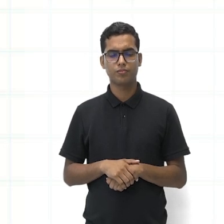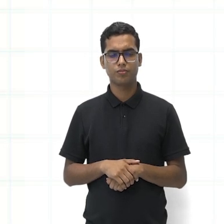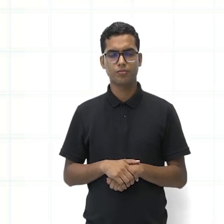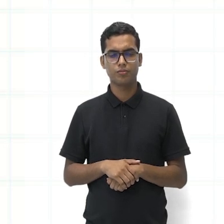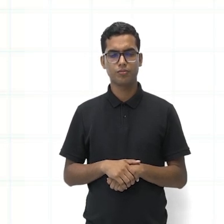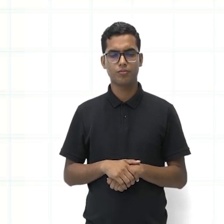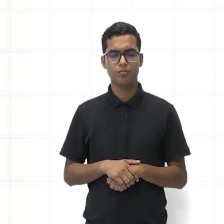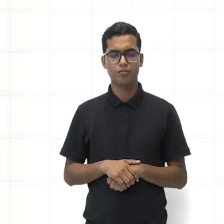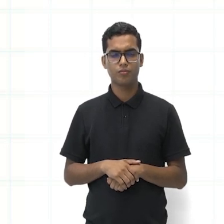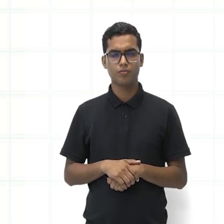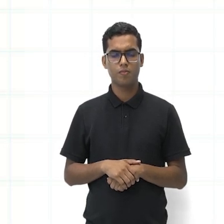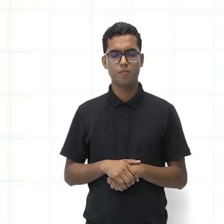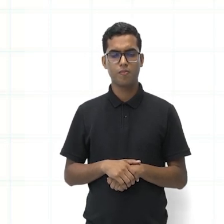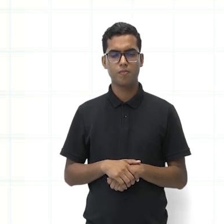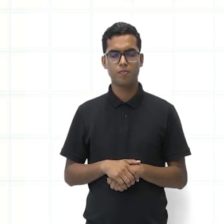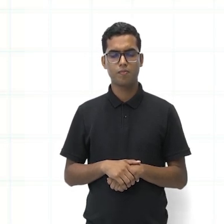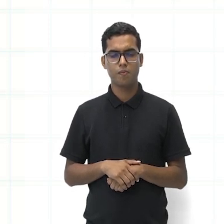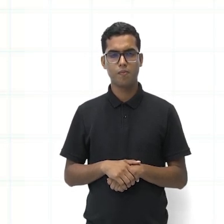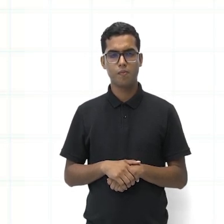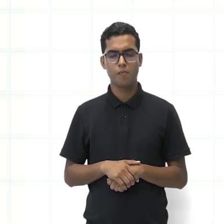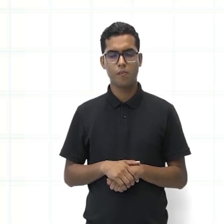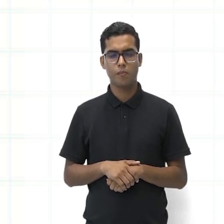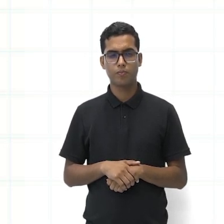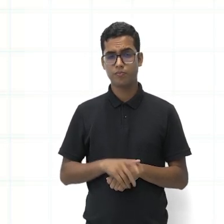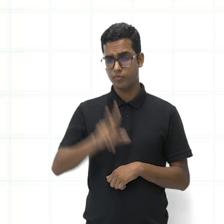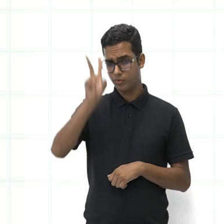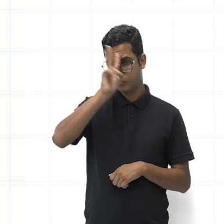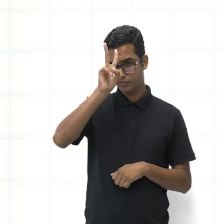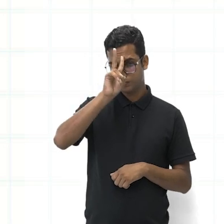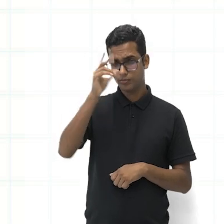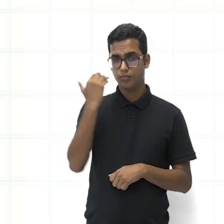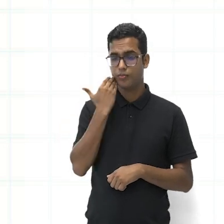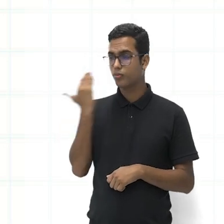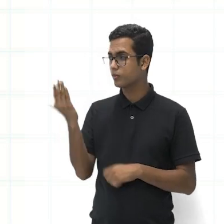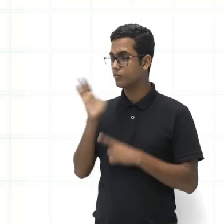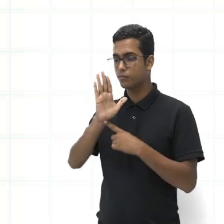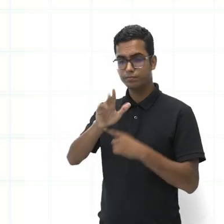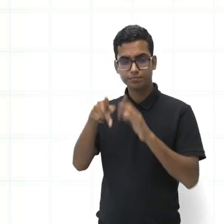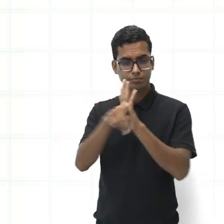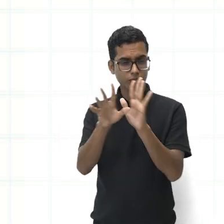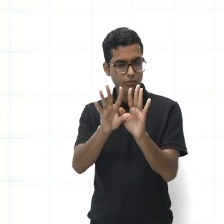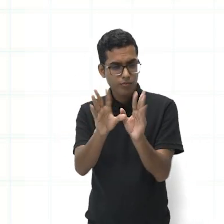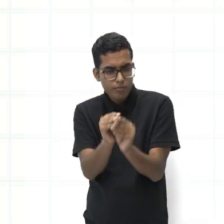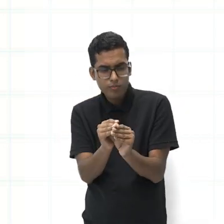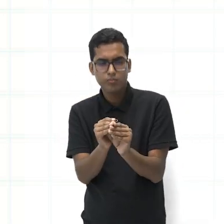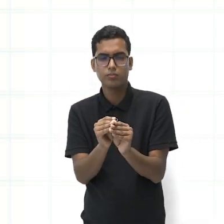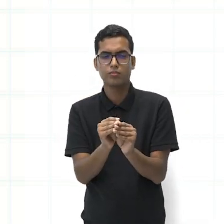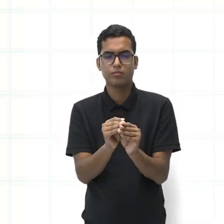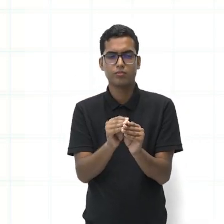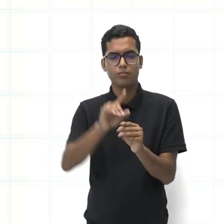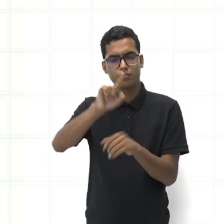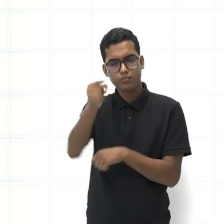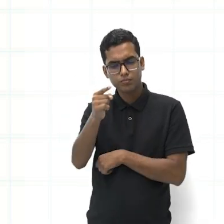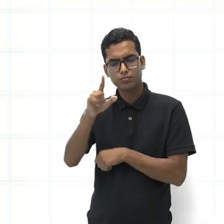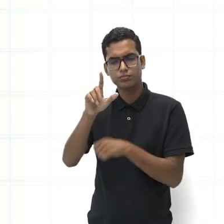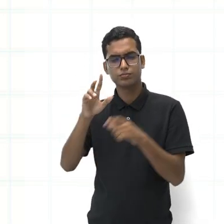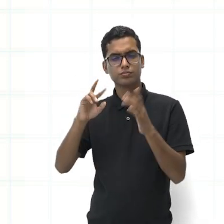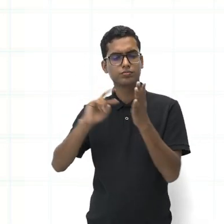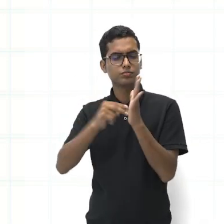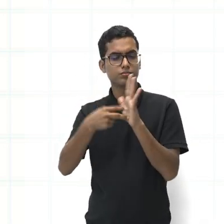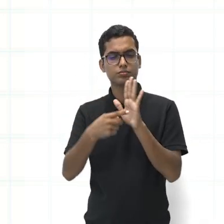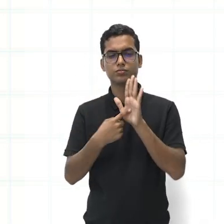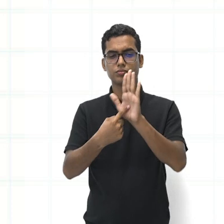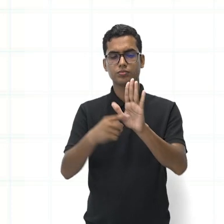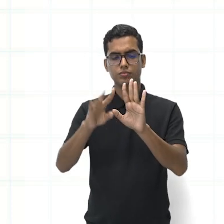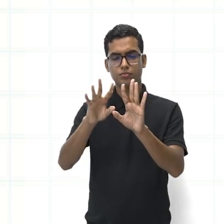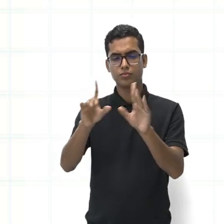nome? What's your name? Lembrando que aqui esse apóstrofo é para indicar a abreviação, tá? What's your name? Qual é o seu